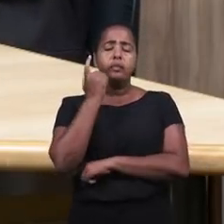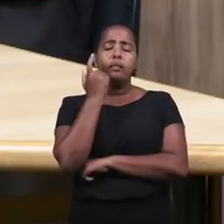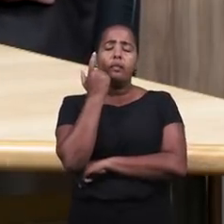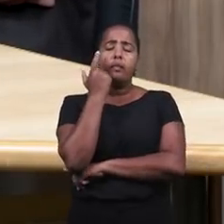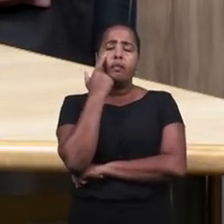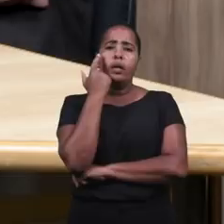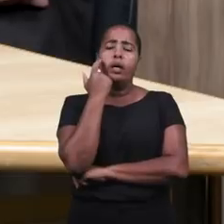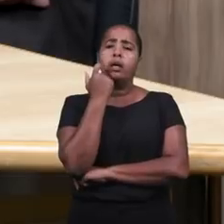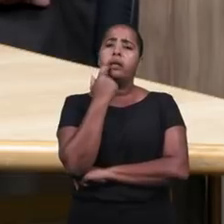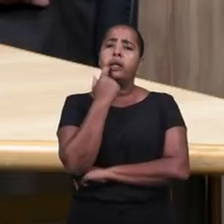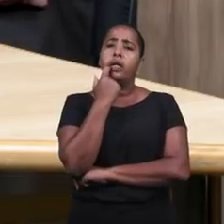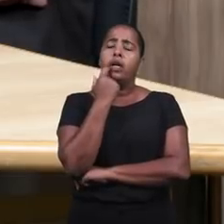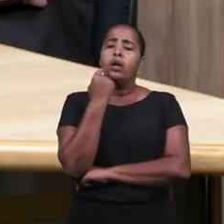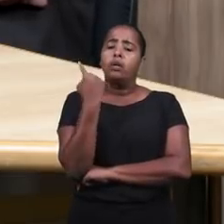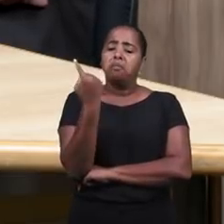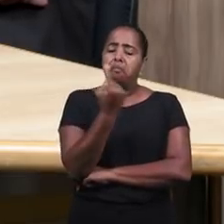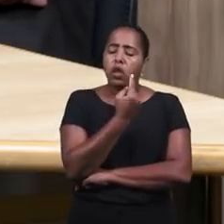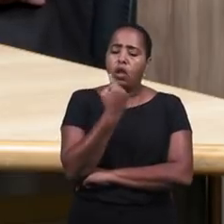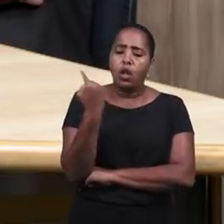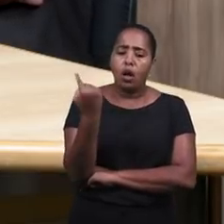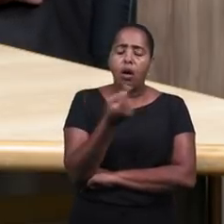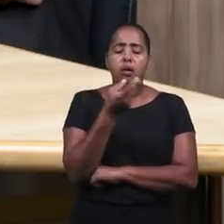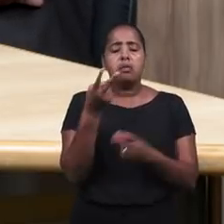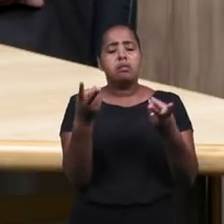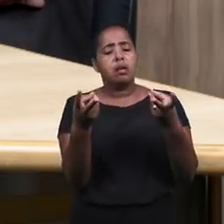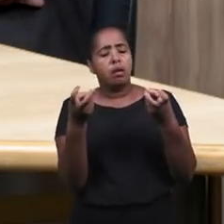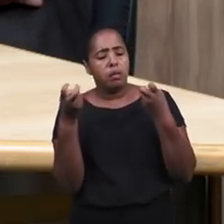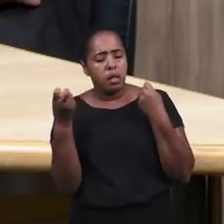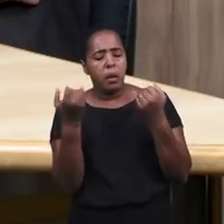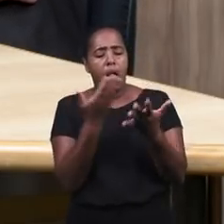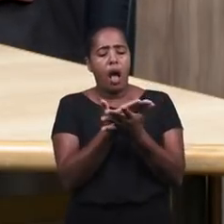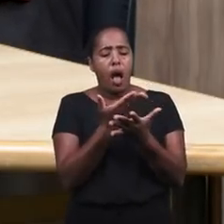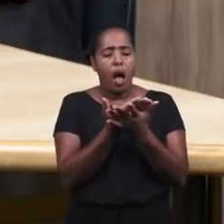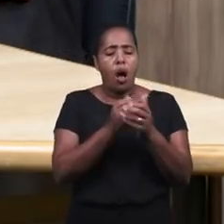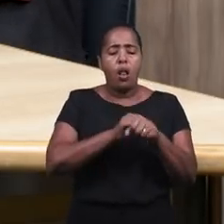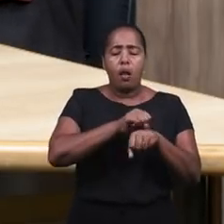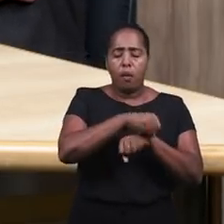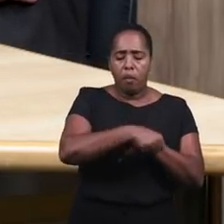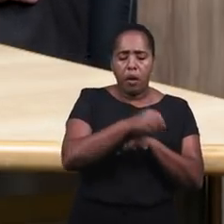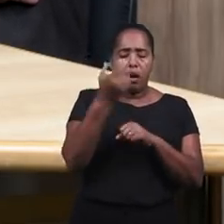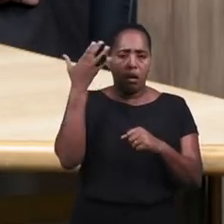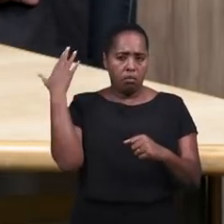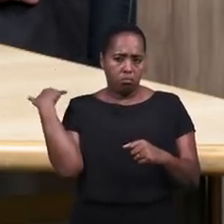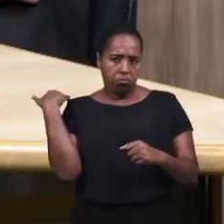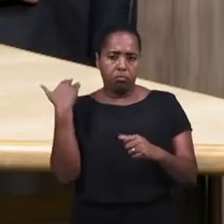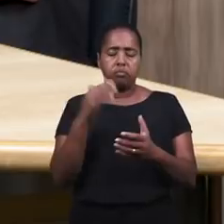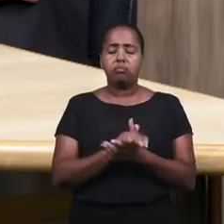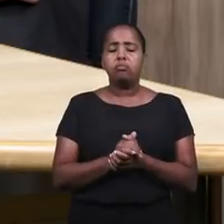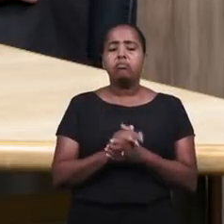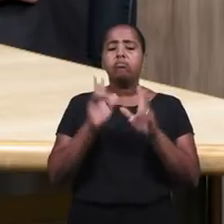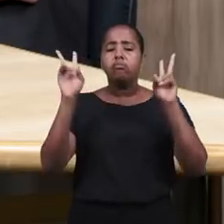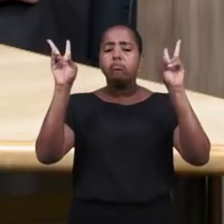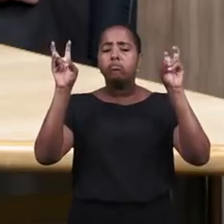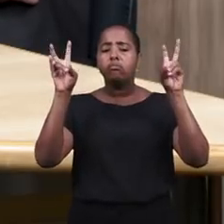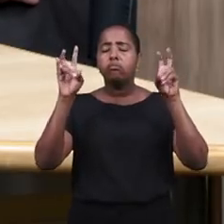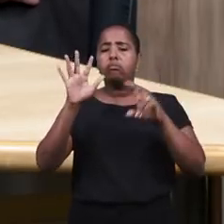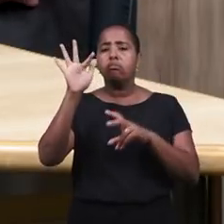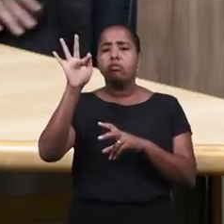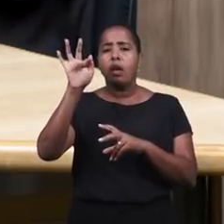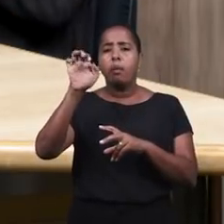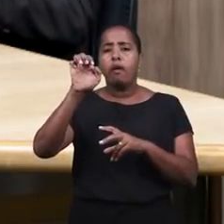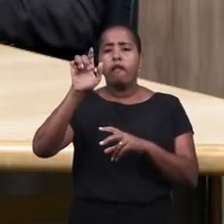Veja uma coisa que nós temos visto nas aulas de Manaim e tal, sobre